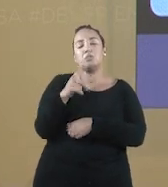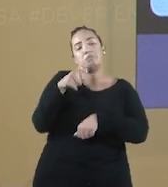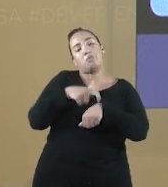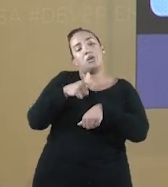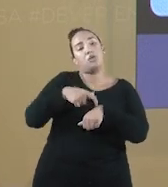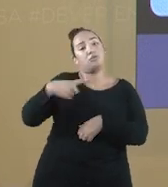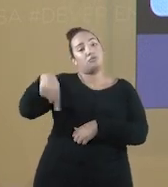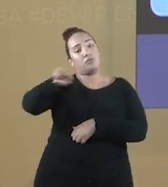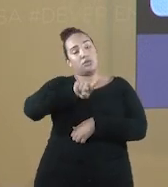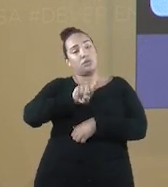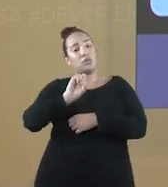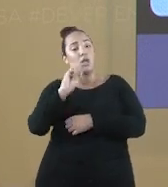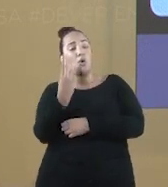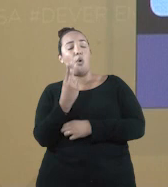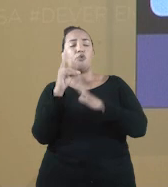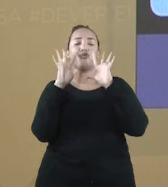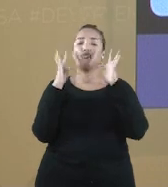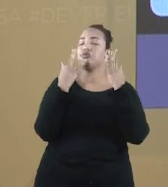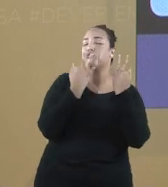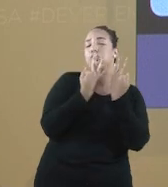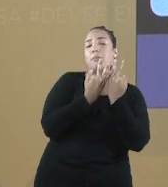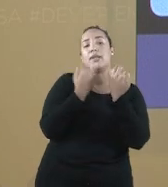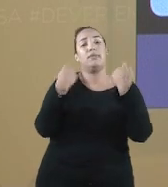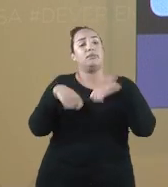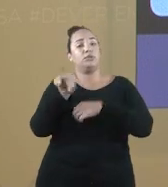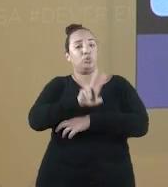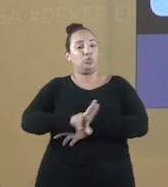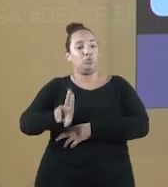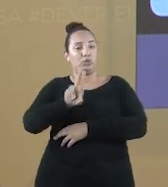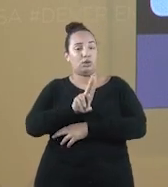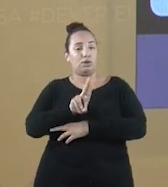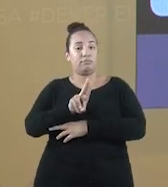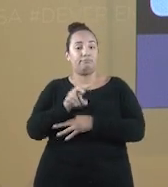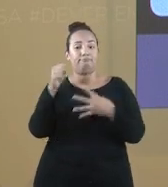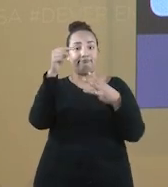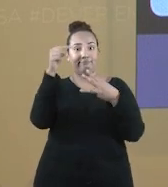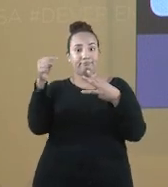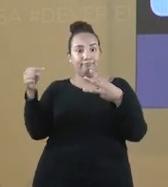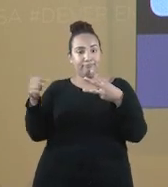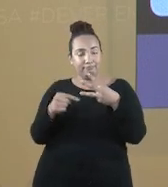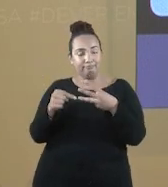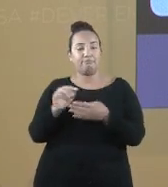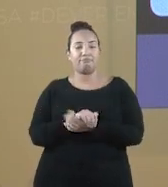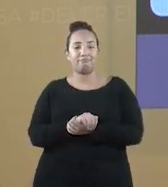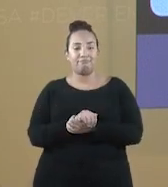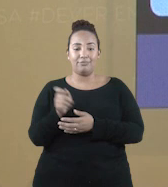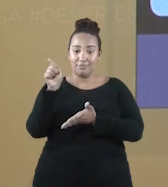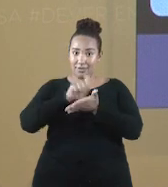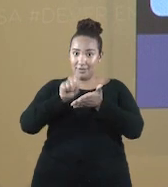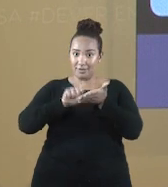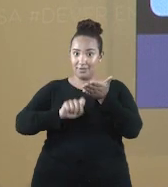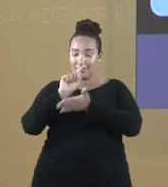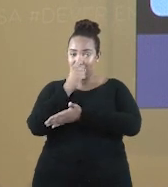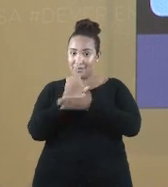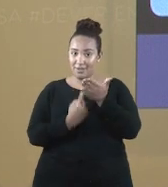situações onde você ou seus familiares precisam de utilizar uma dessas grandezas. Registre em